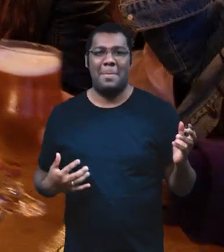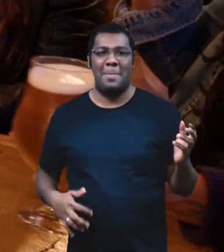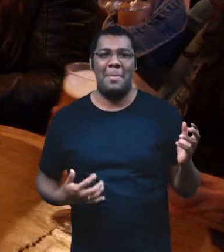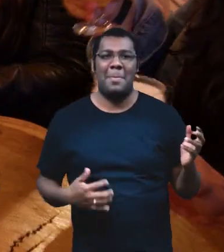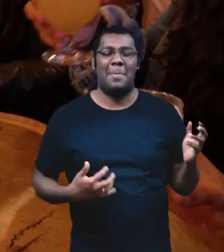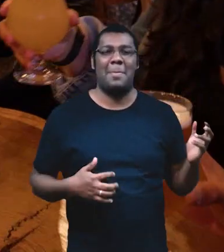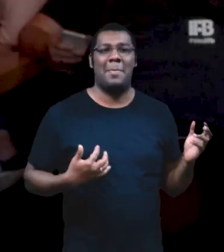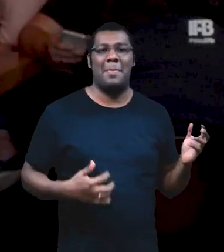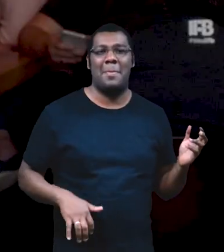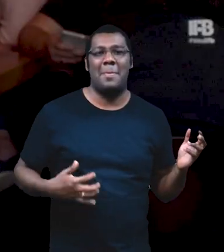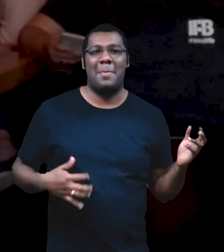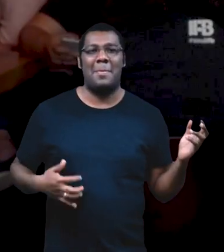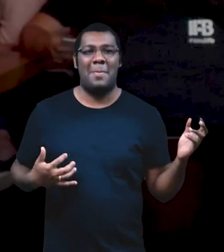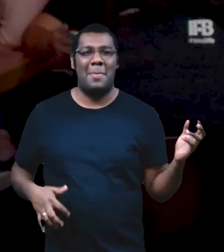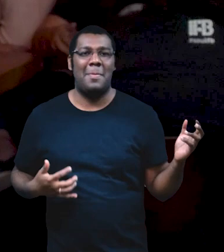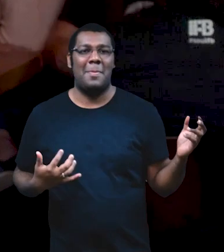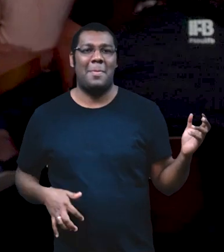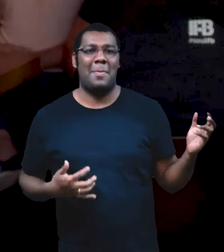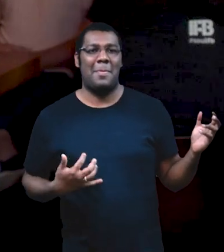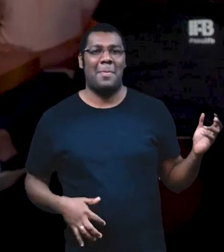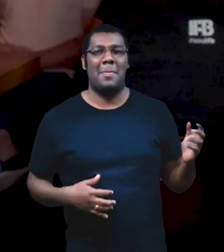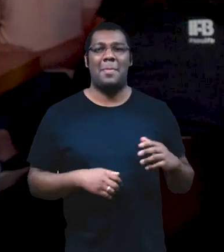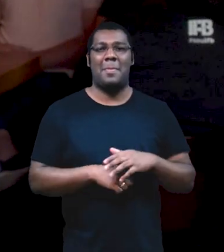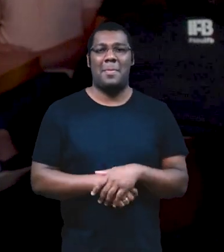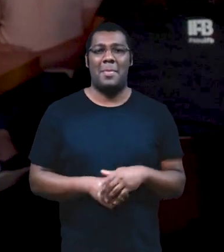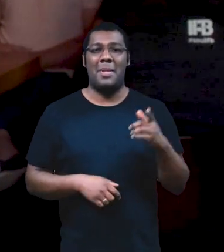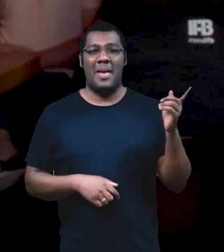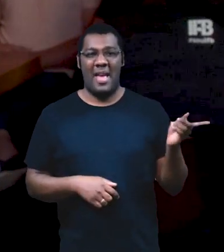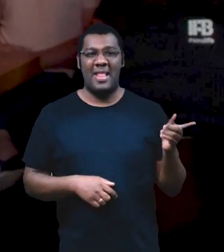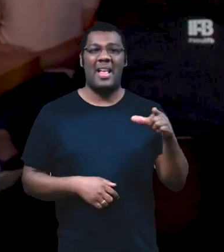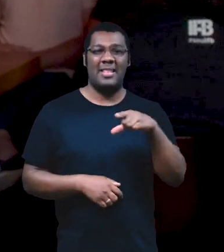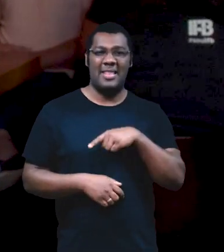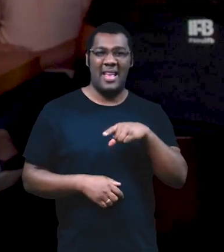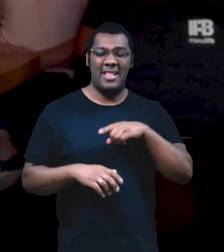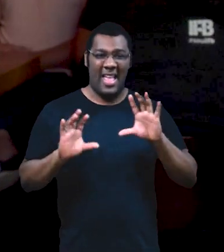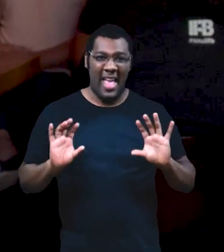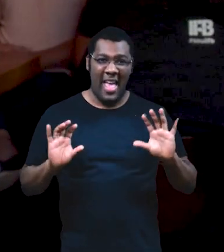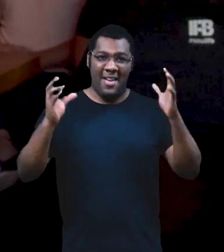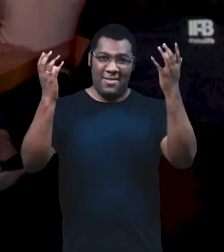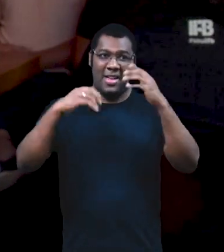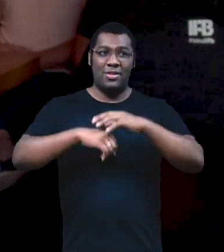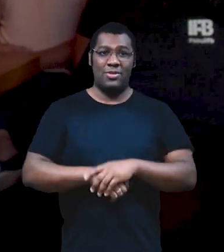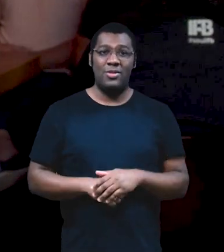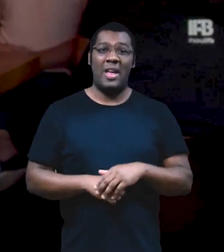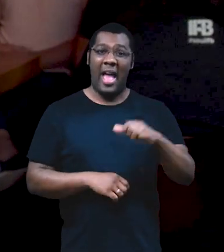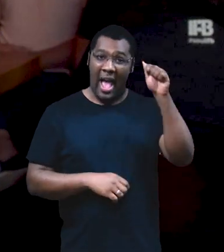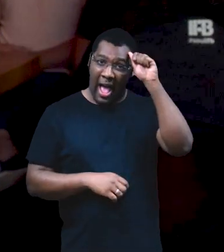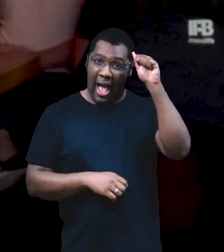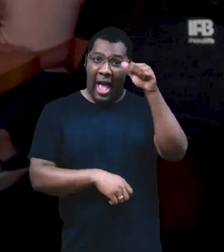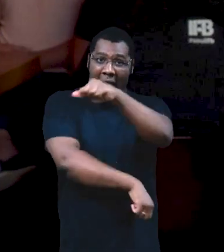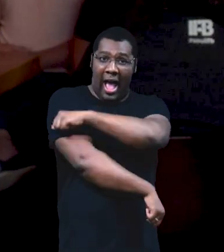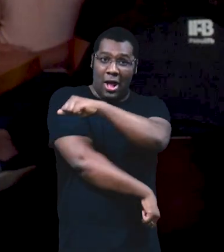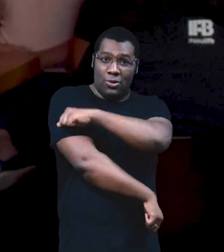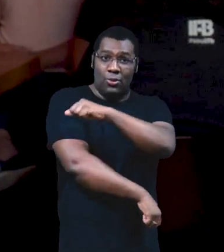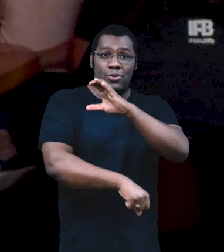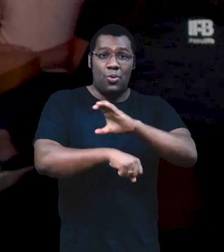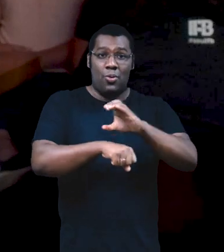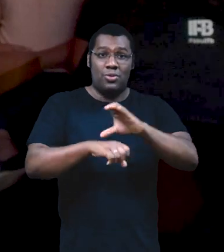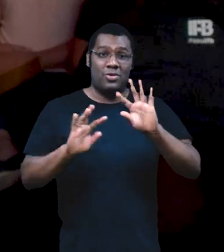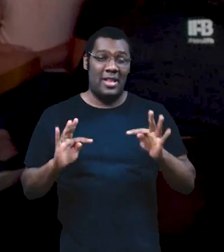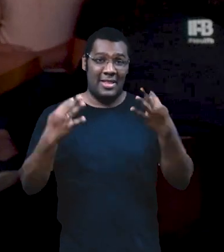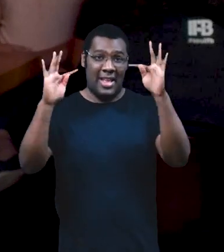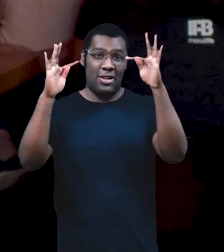O Lado Beer de Brasília foi um evento idealizado pelos alunos do curso de Tecnologia em Eventos do Campus Brasília na matéria de